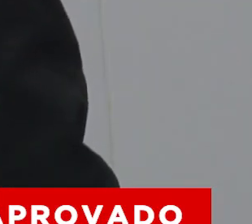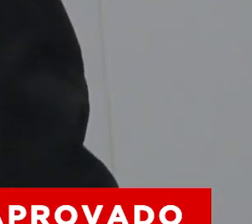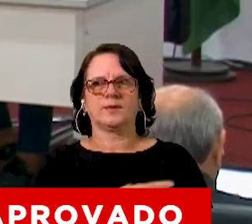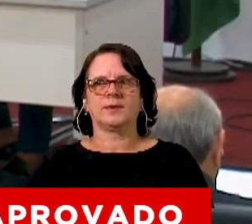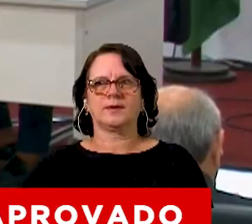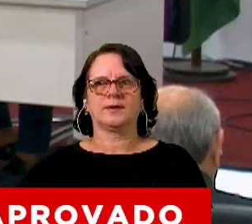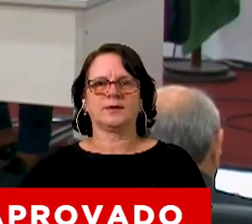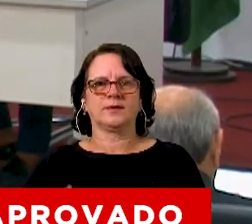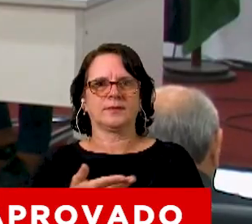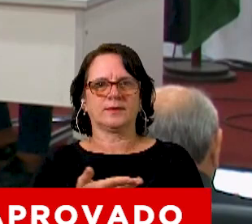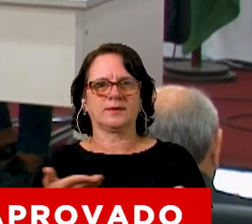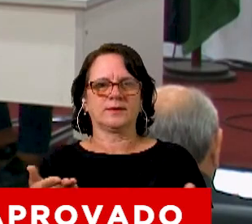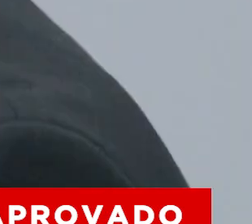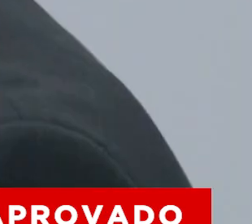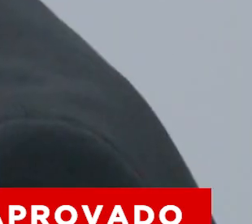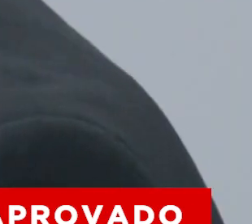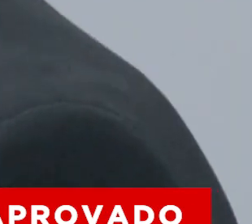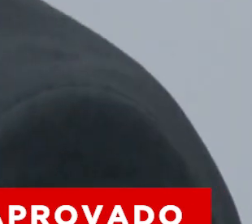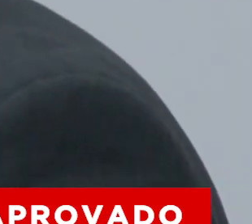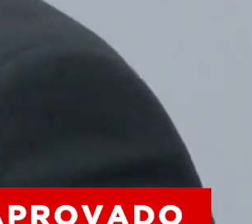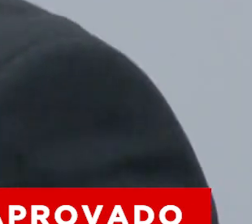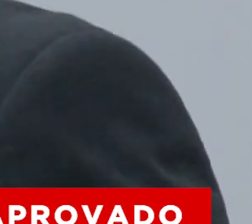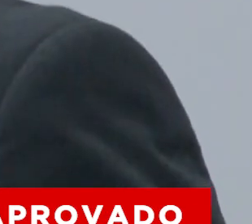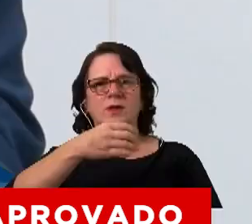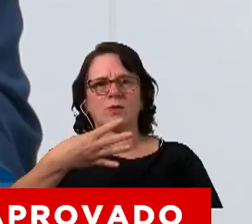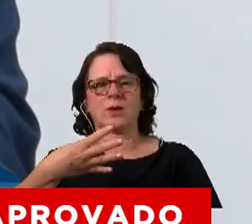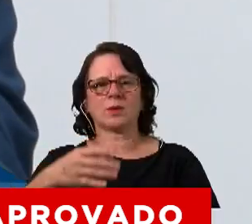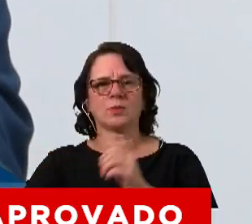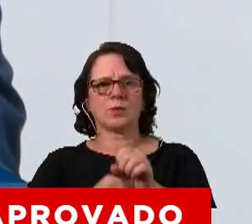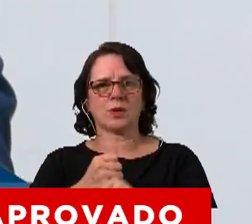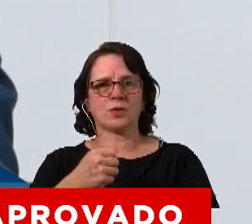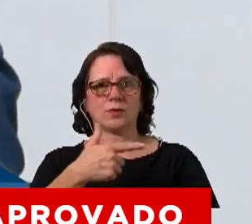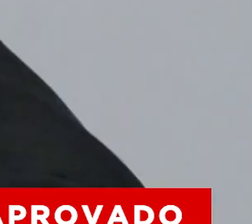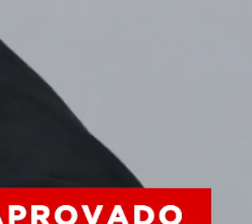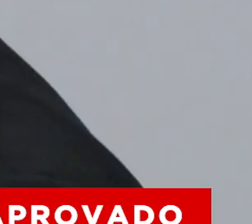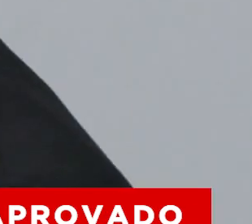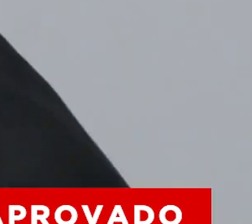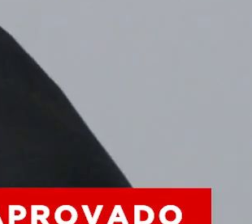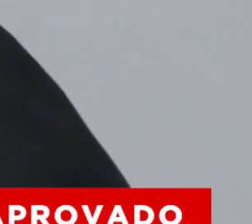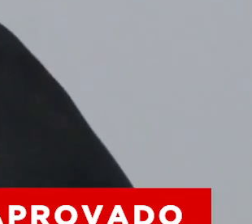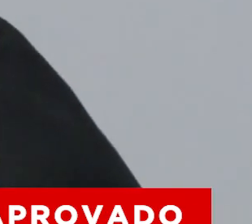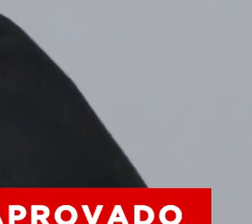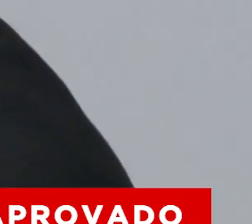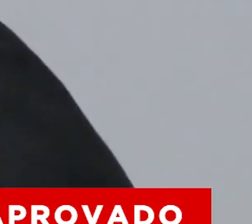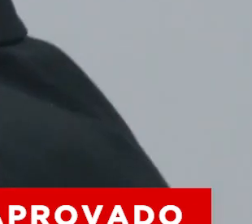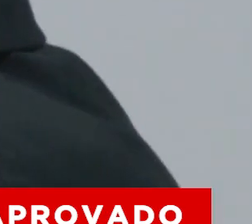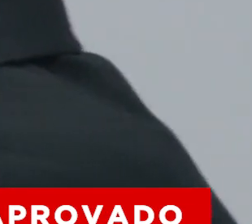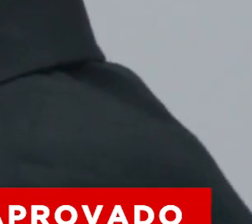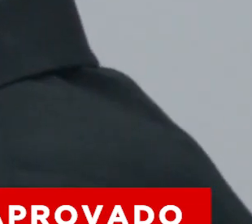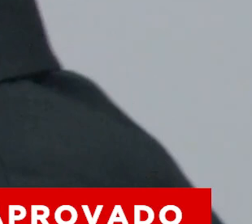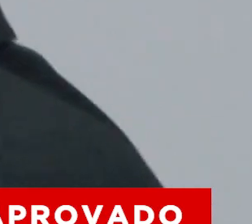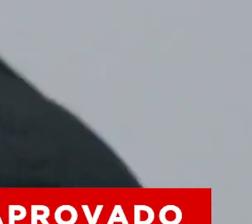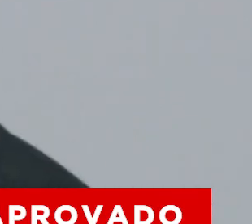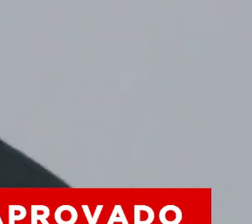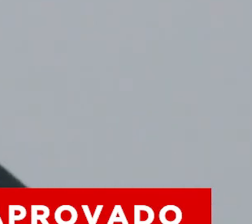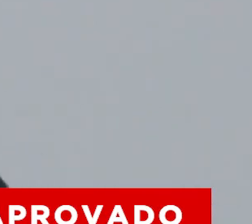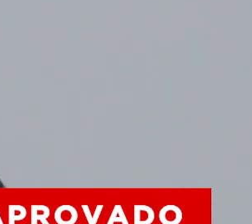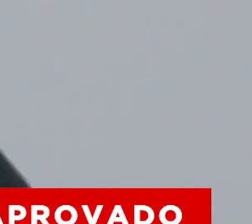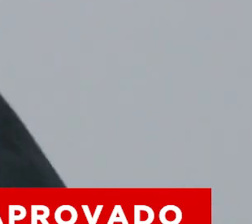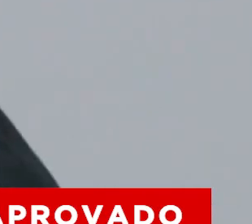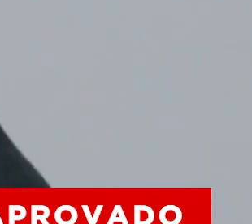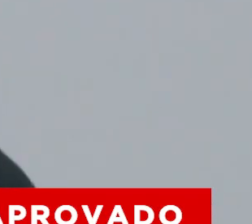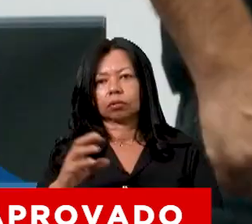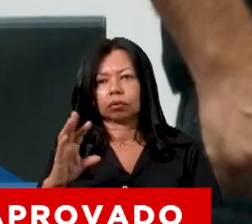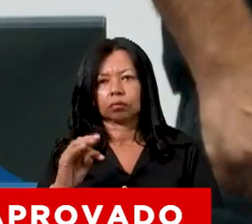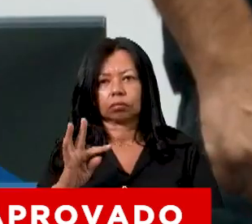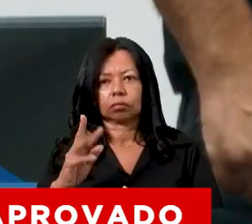Oliveira, Rodrigo Alemão, Guilherme do Salão, Roxinho, Sérgio Calçados e Rafael Tucla rejeitaram o veto.